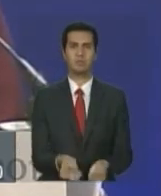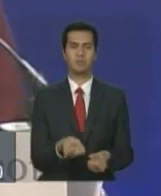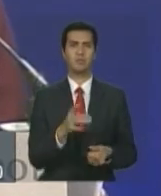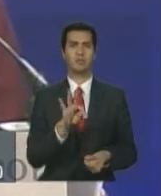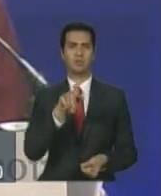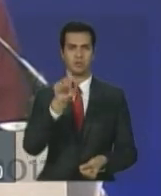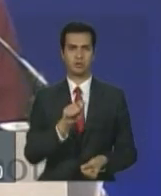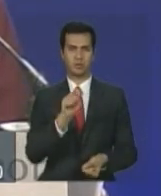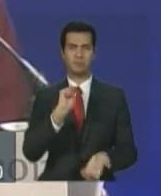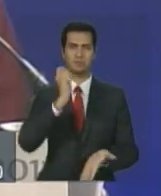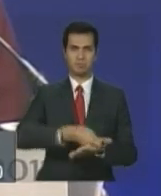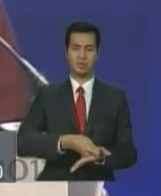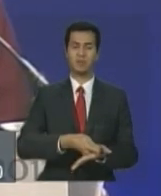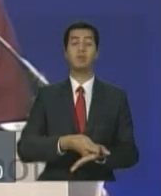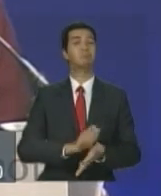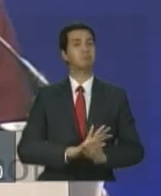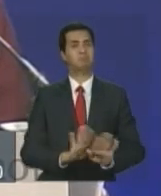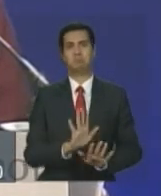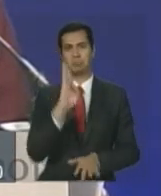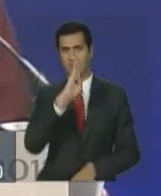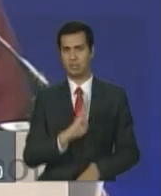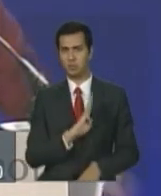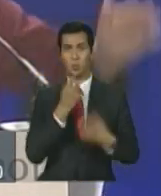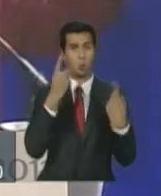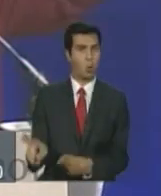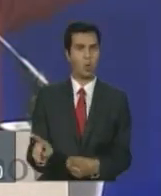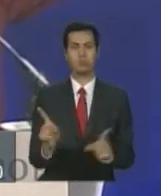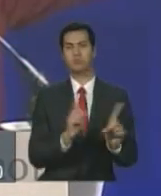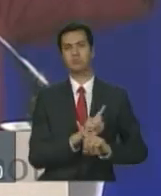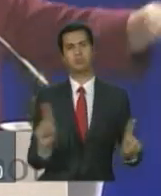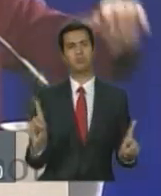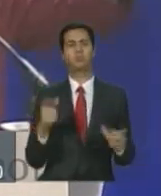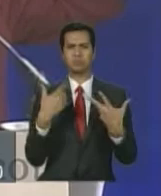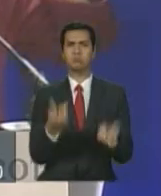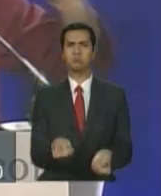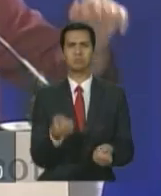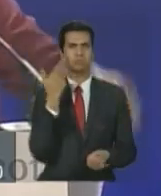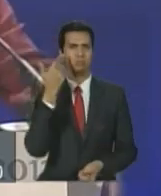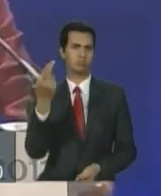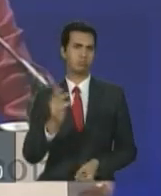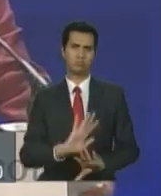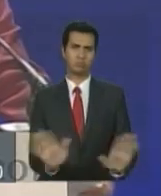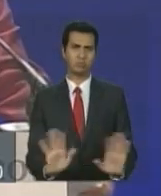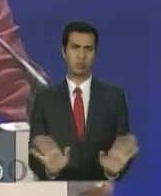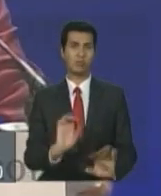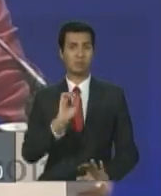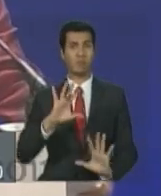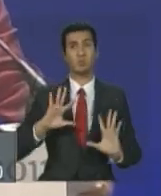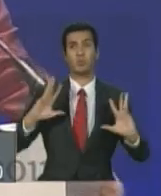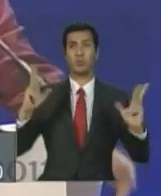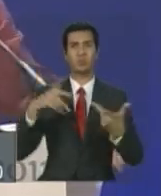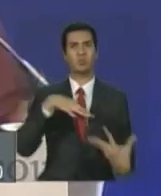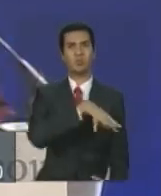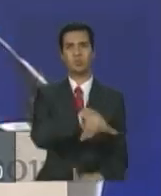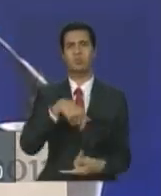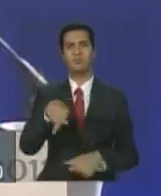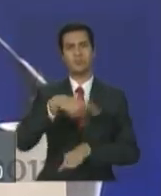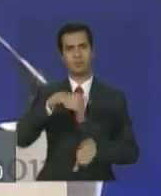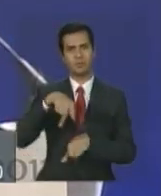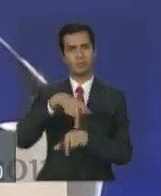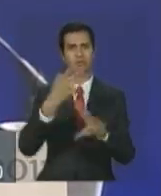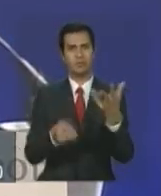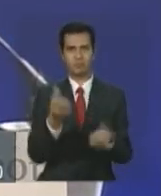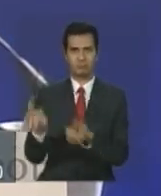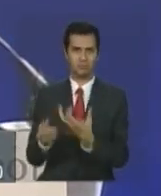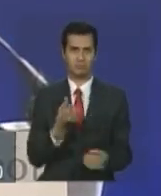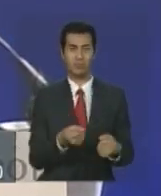o Brasil não é contra isso. Entendeu? Nós não somos contra se todos os países adotarem uma taxa. Tem países